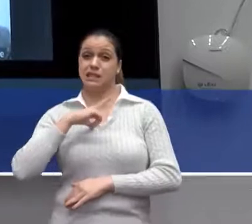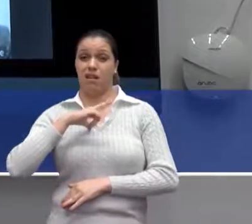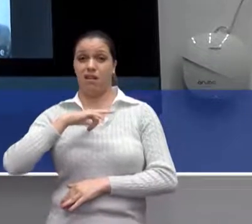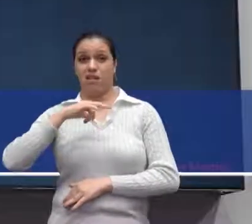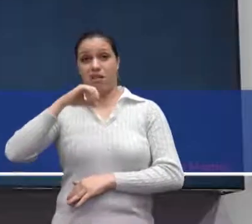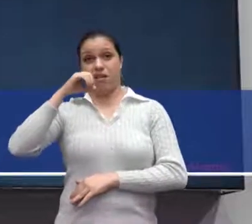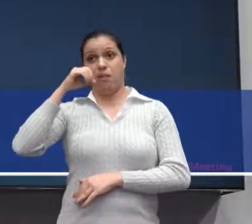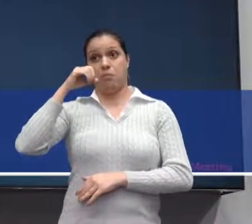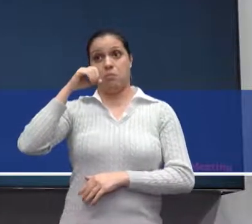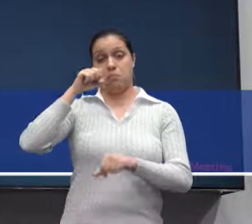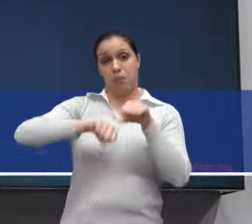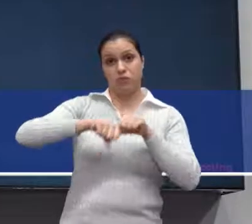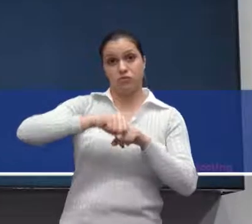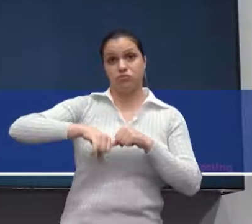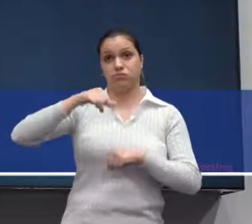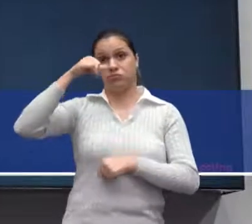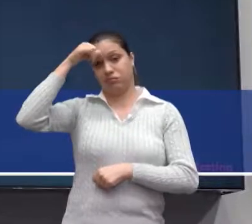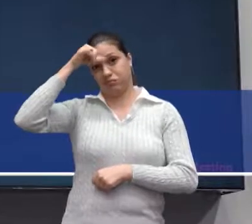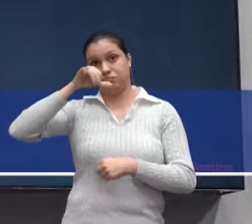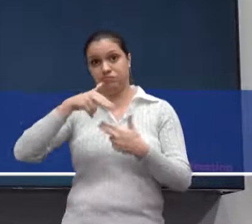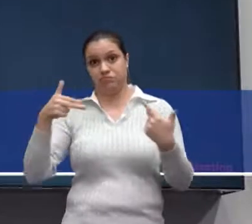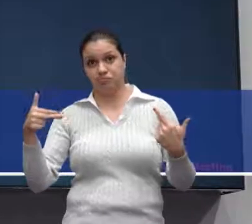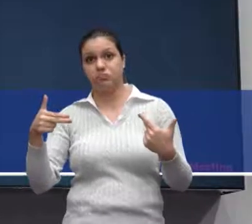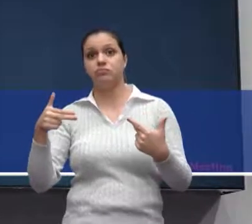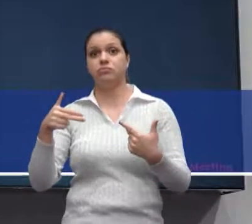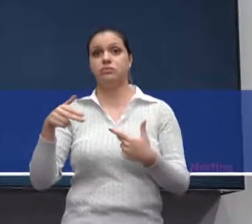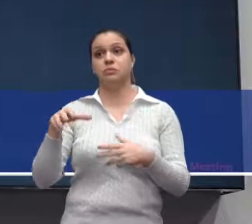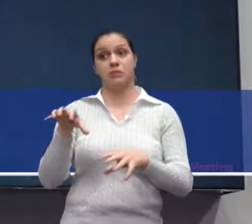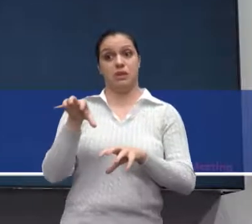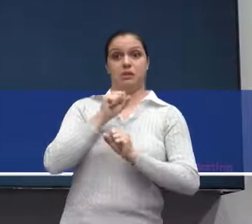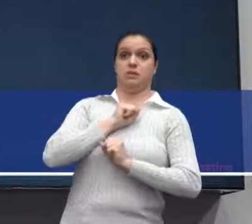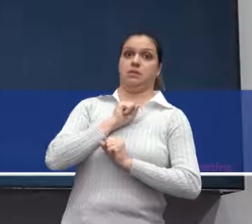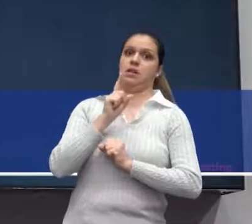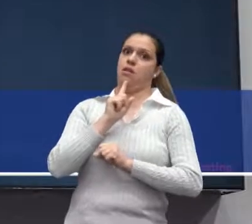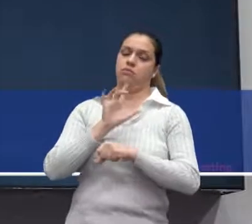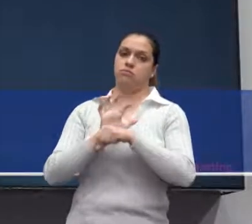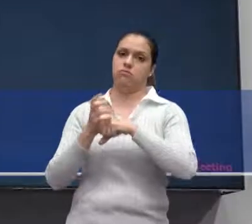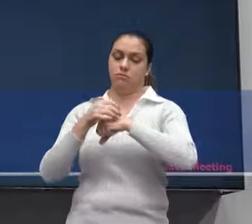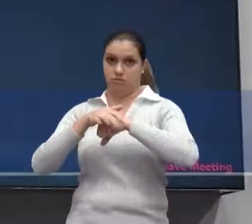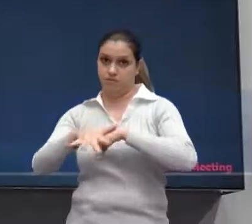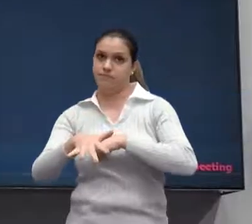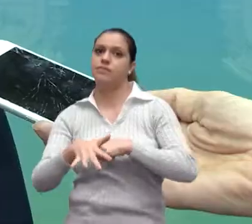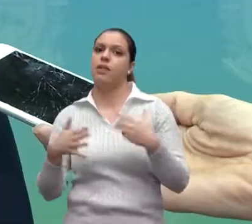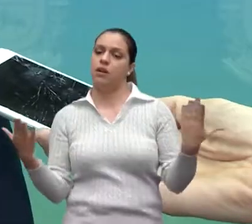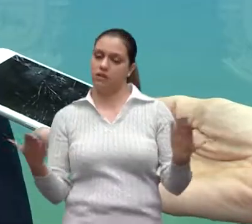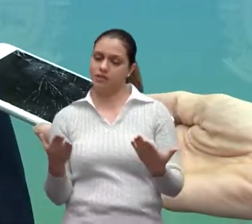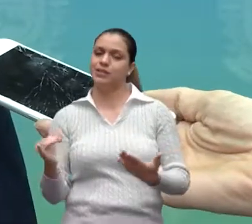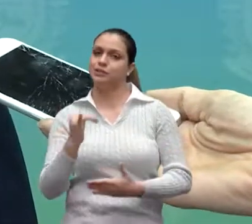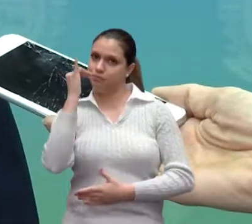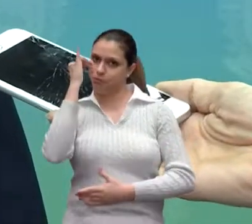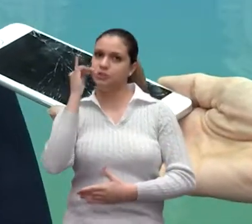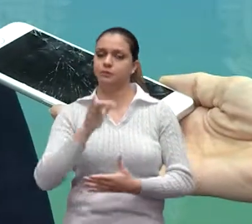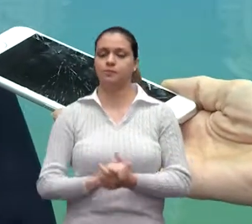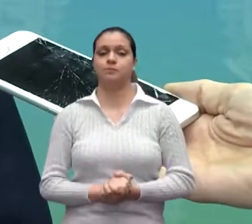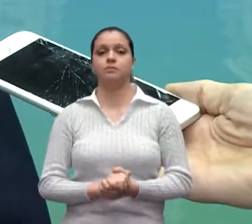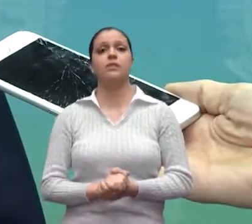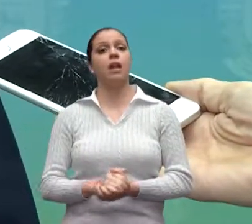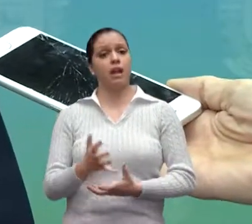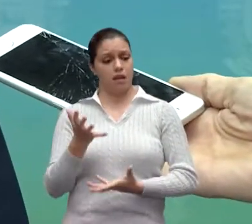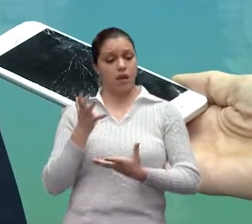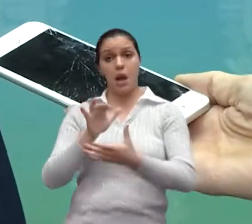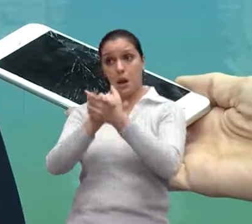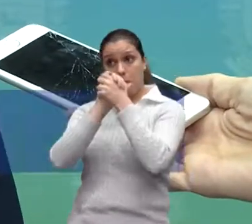na faixa etária de risco, os deputados descrevem a experiência como válida para o momento. É muito importante, né?